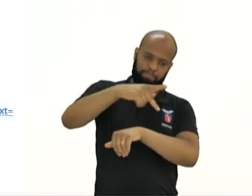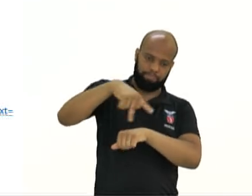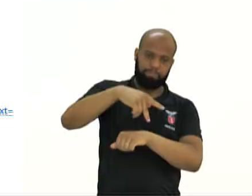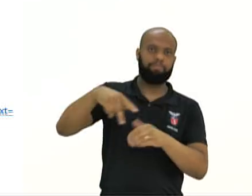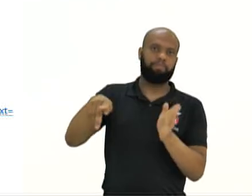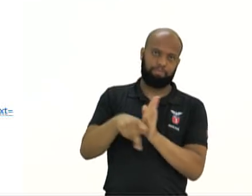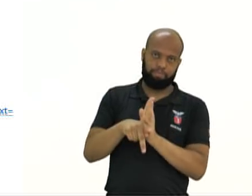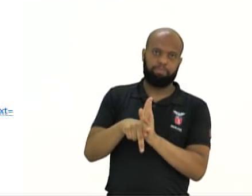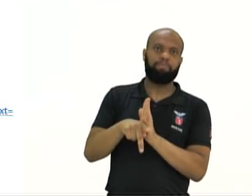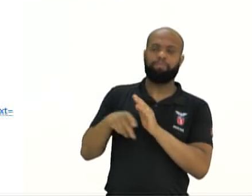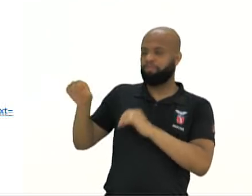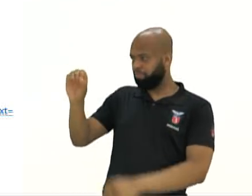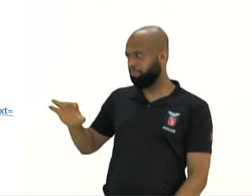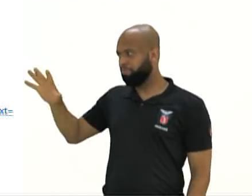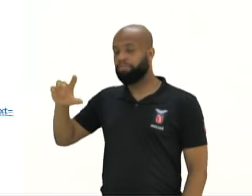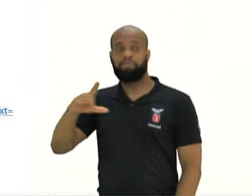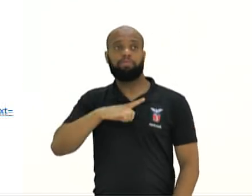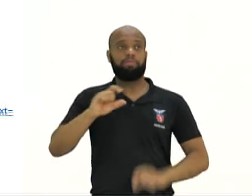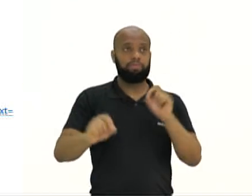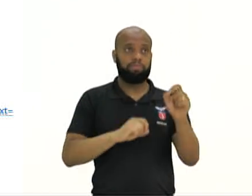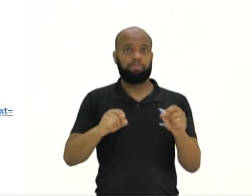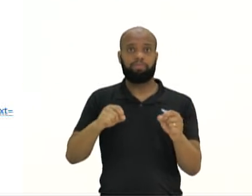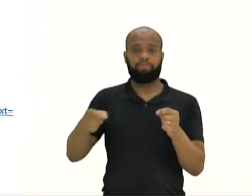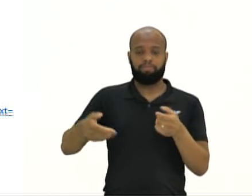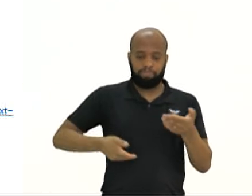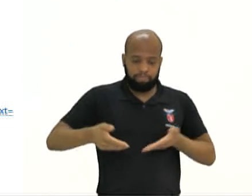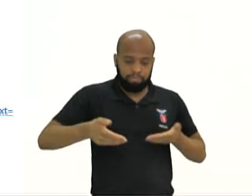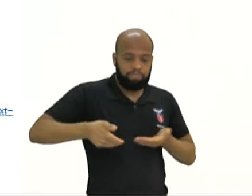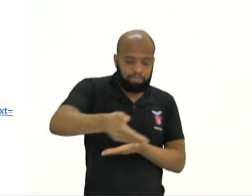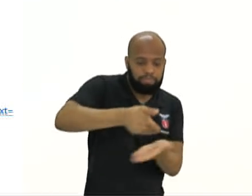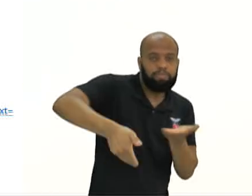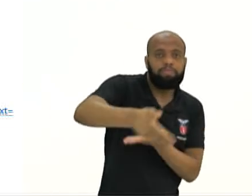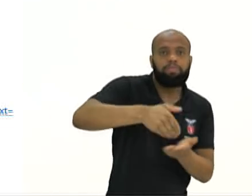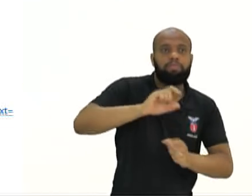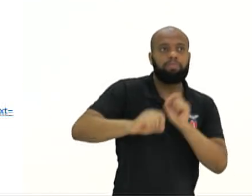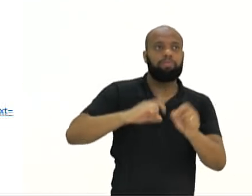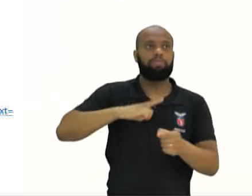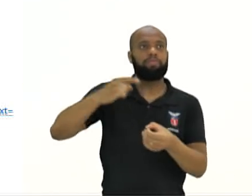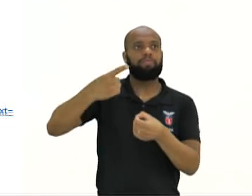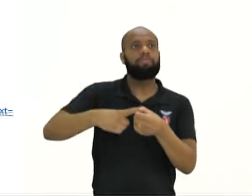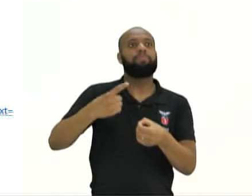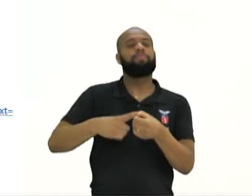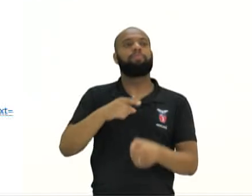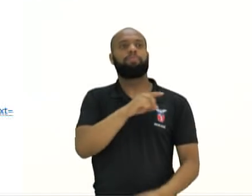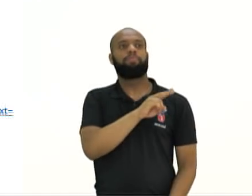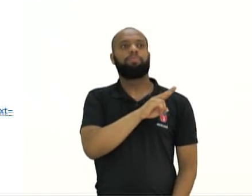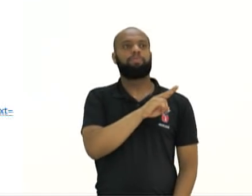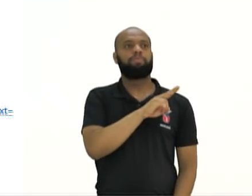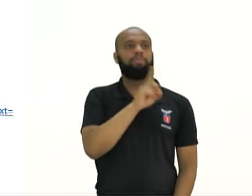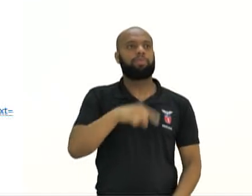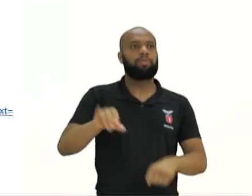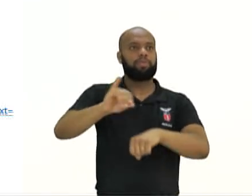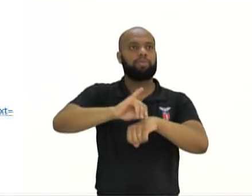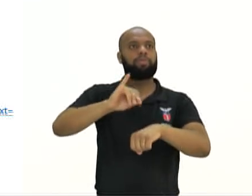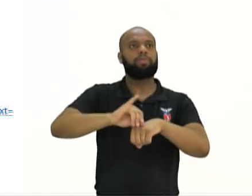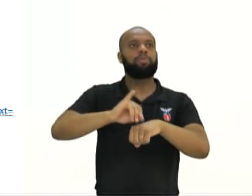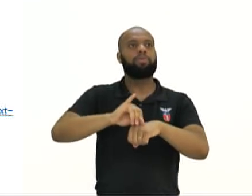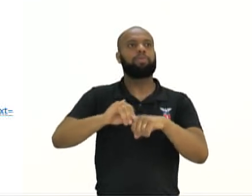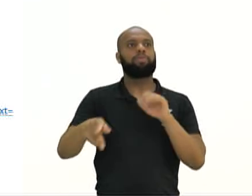o setor de comércio e serviços, né, na Nova Zelândia, a cidade de Queenstown, que é a capital